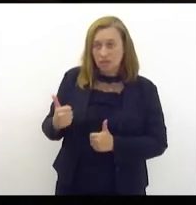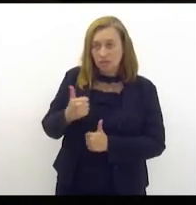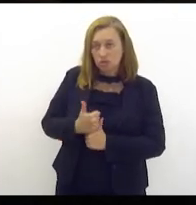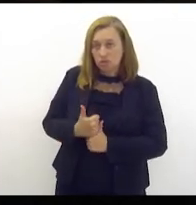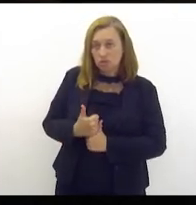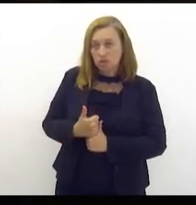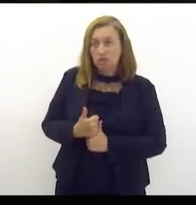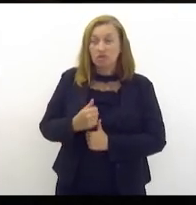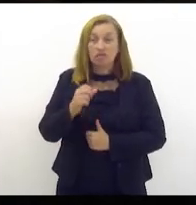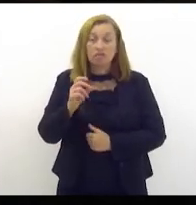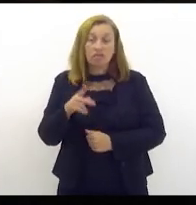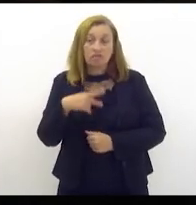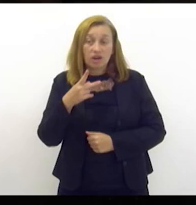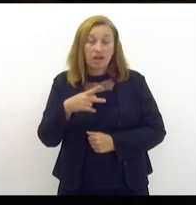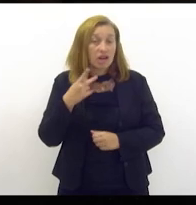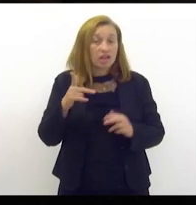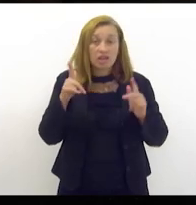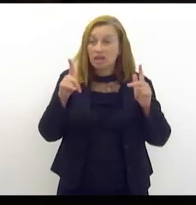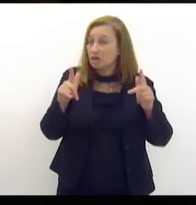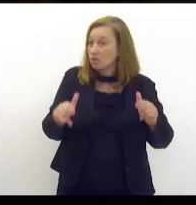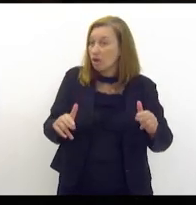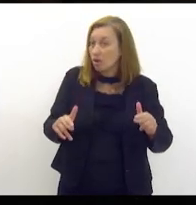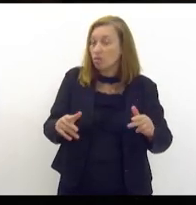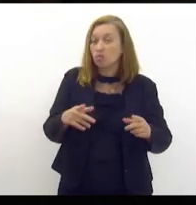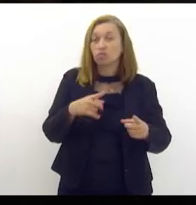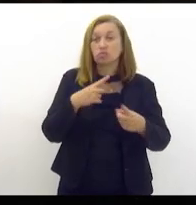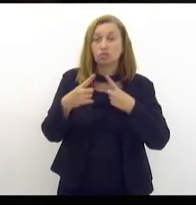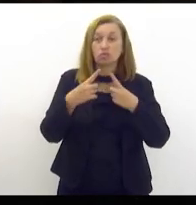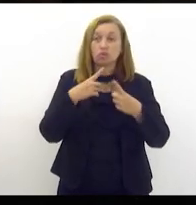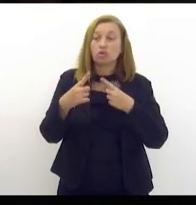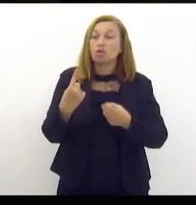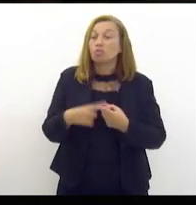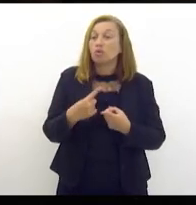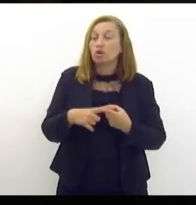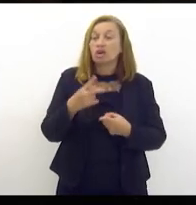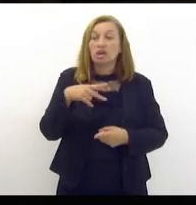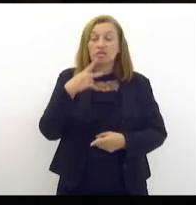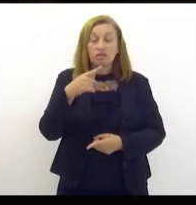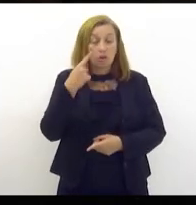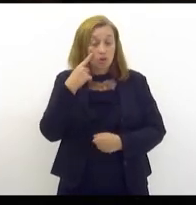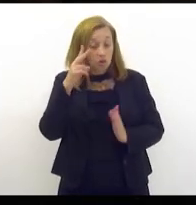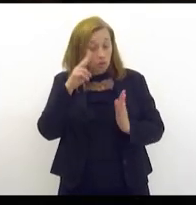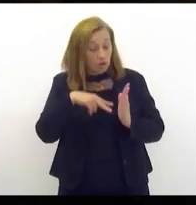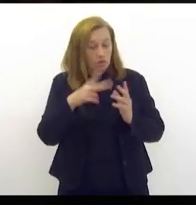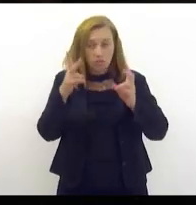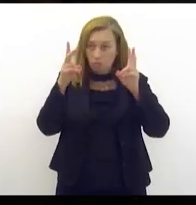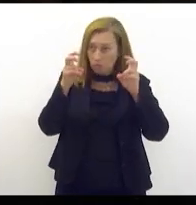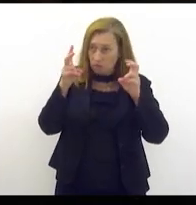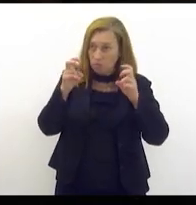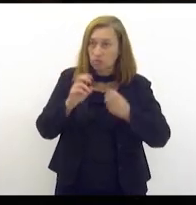estaria fazendo o mesmo discurso. Porque ele acabou de dizer, eu li a matéria,